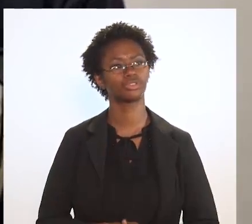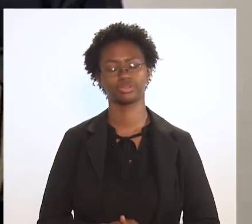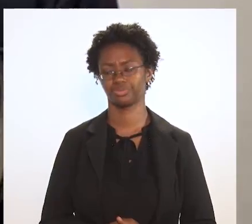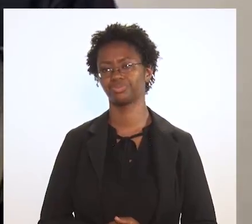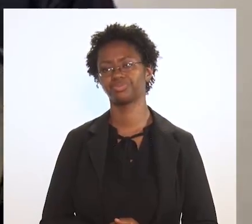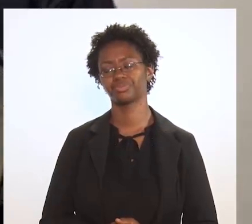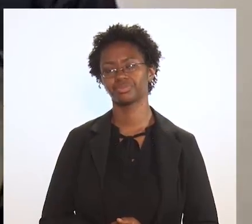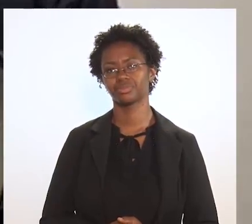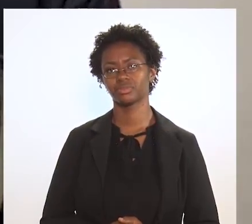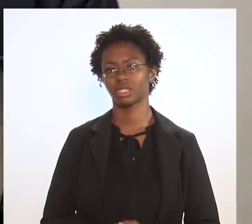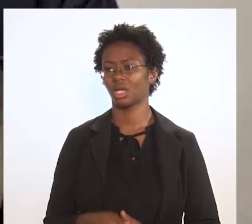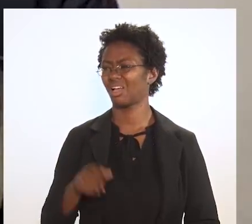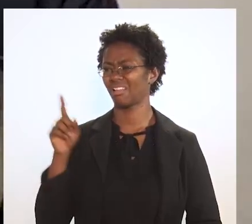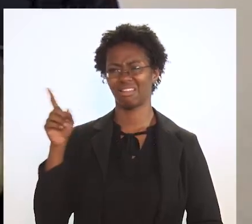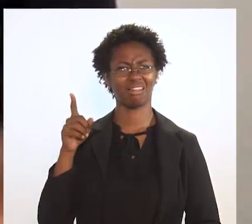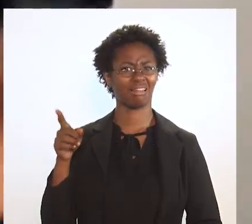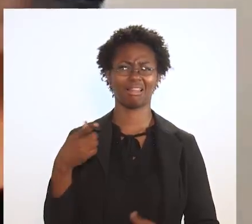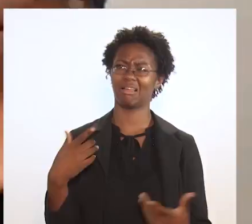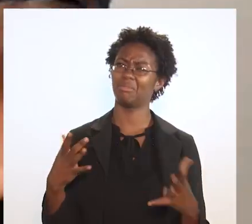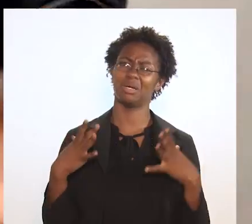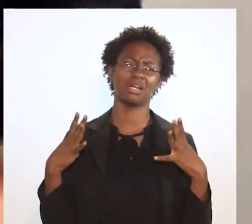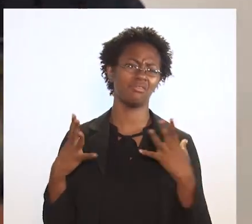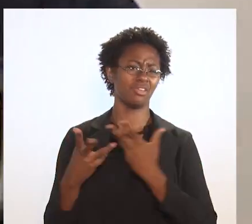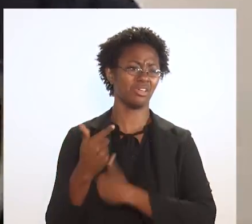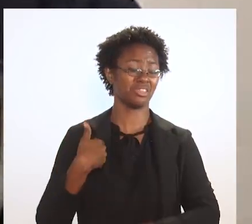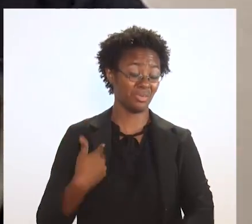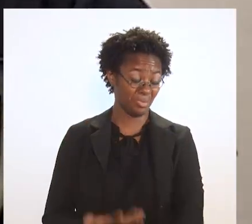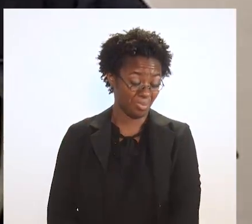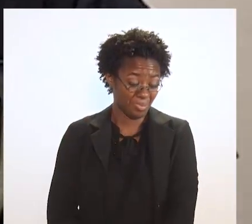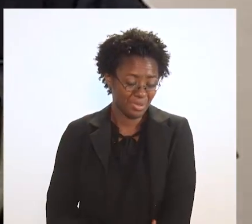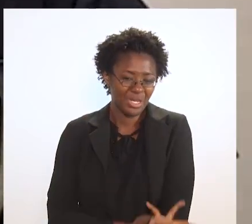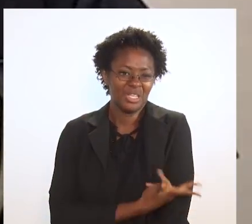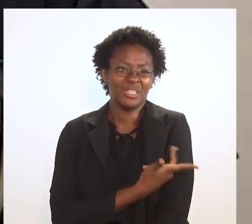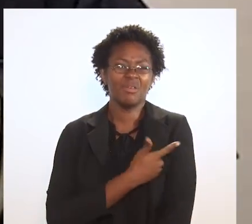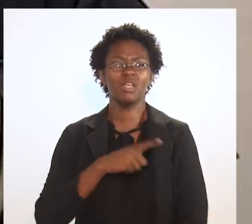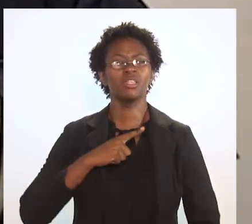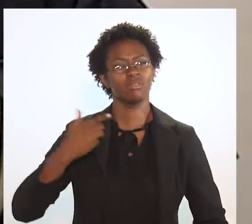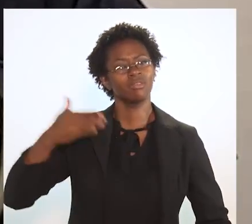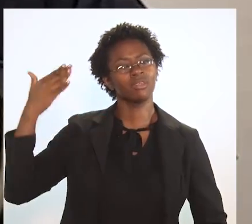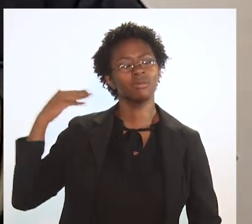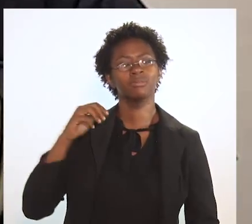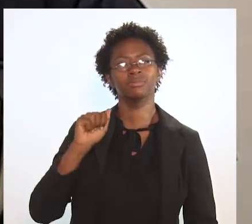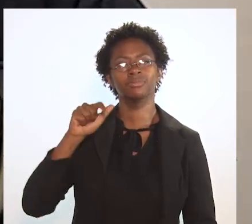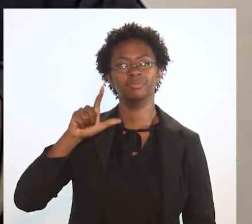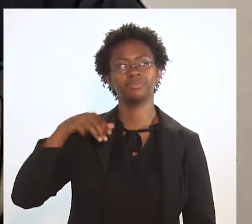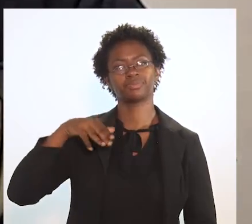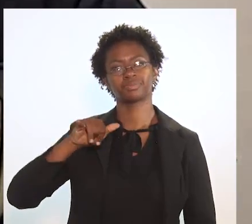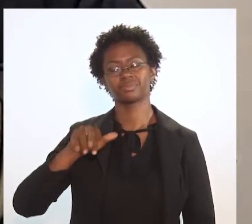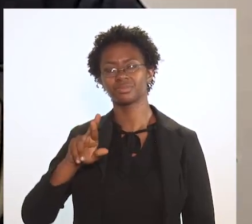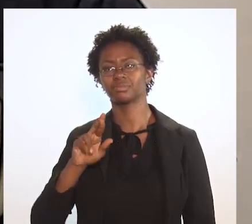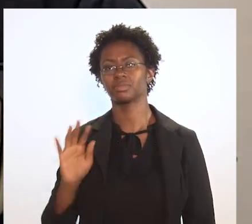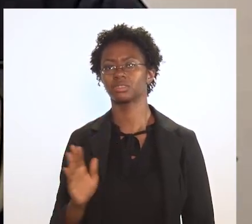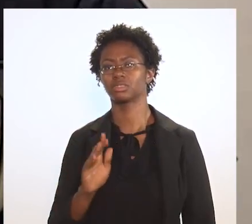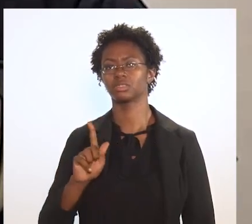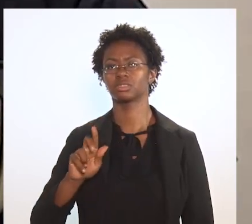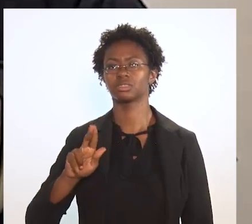irmão? Ali a gente, nossa, dá até arrepio. Quando via Almir